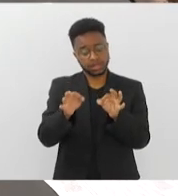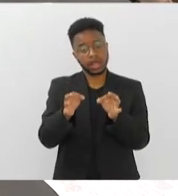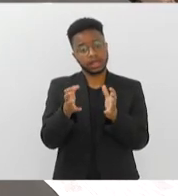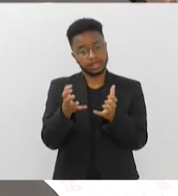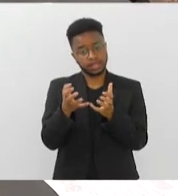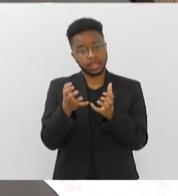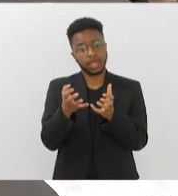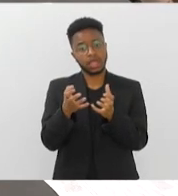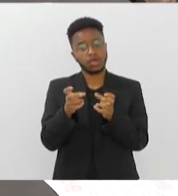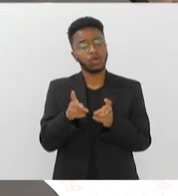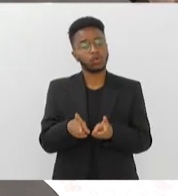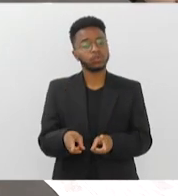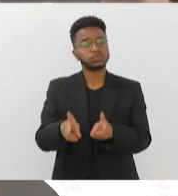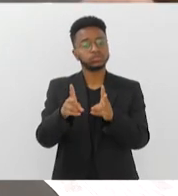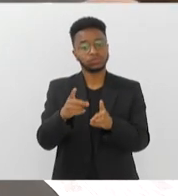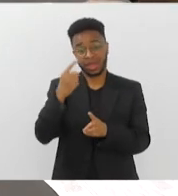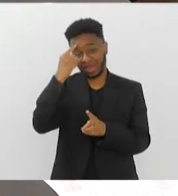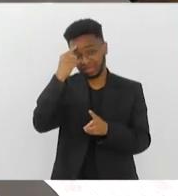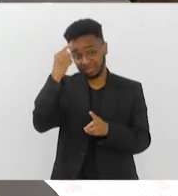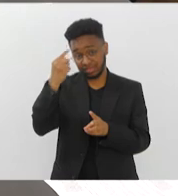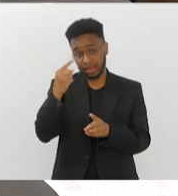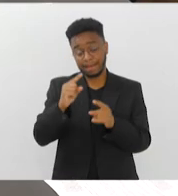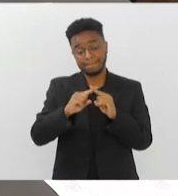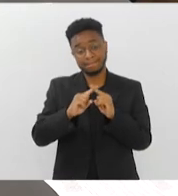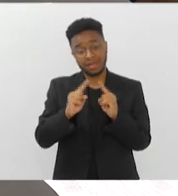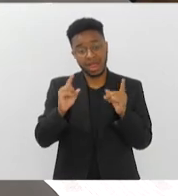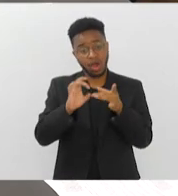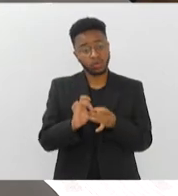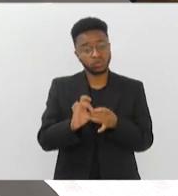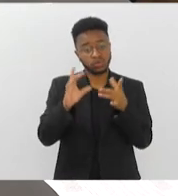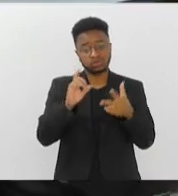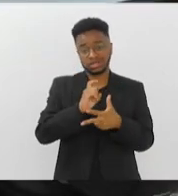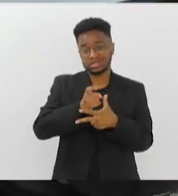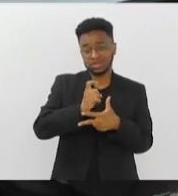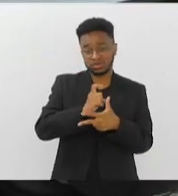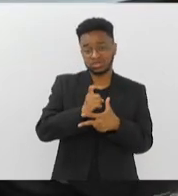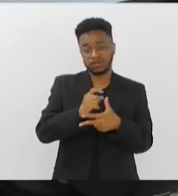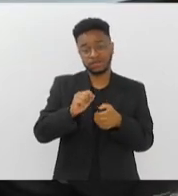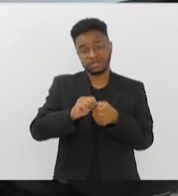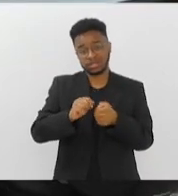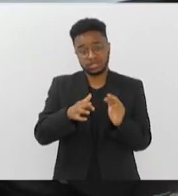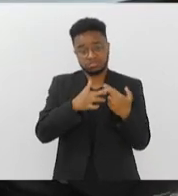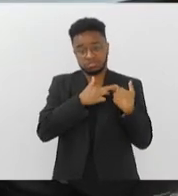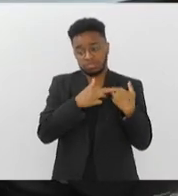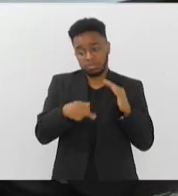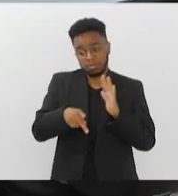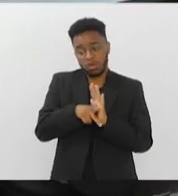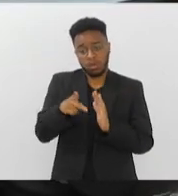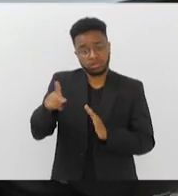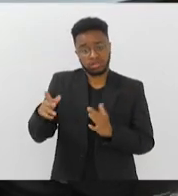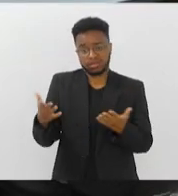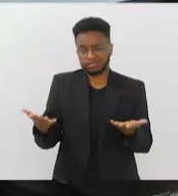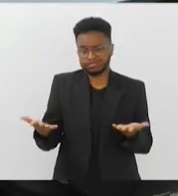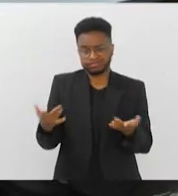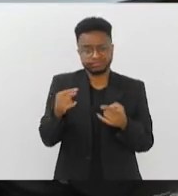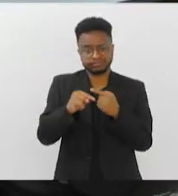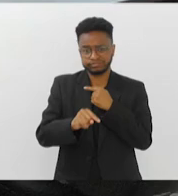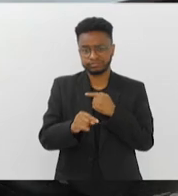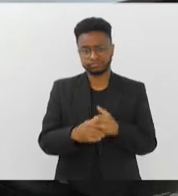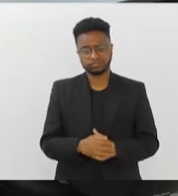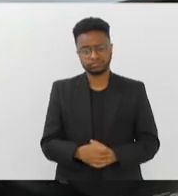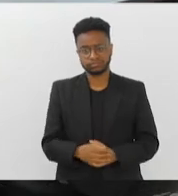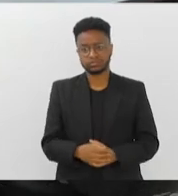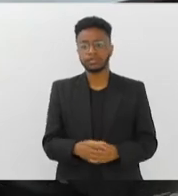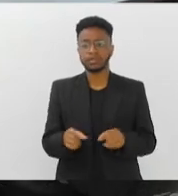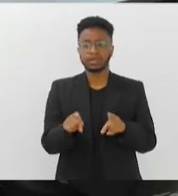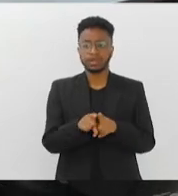a paternidade ali da ideia, mas autorizar o Poder Executivo a fazer o que ele próprio pode fazer regular... E que já está